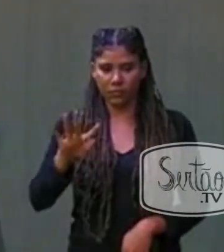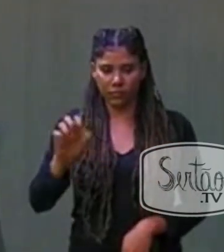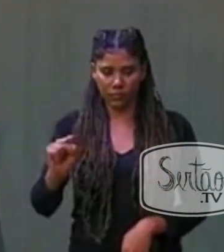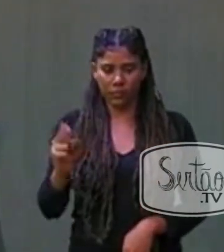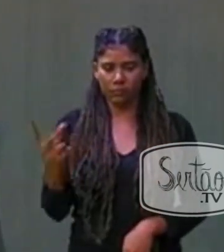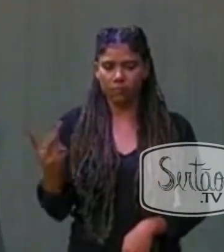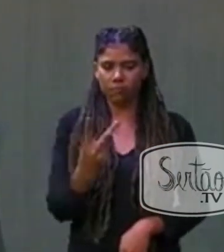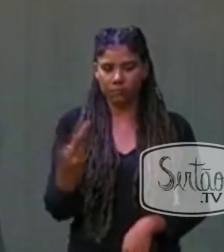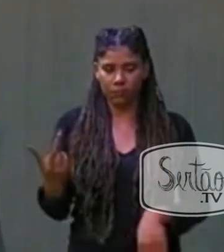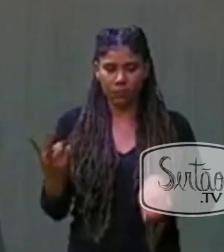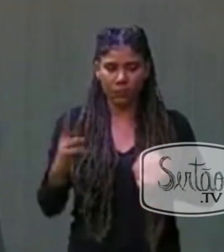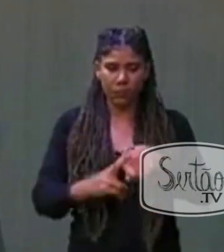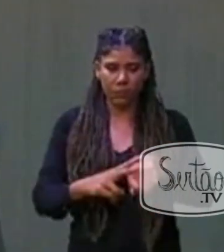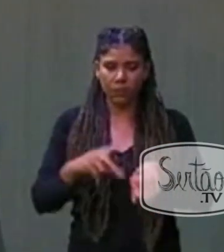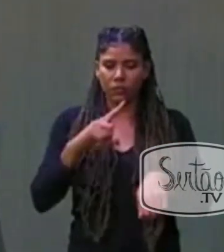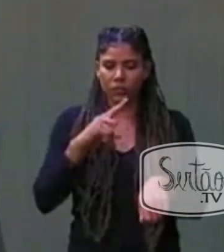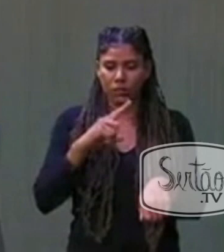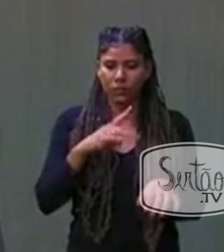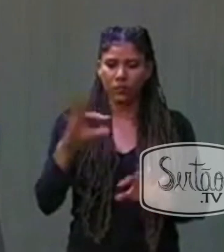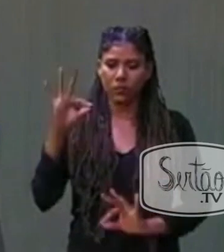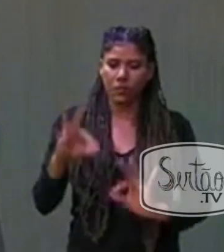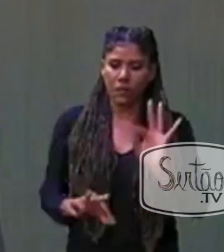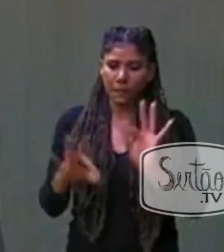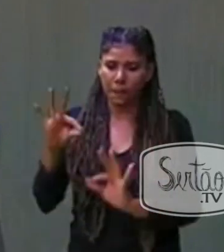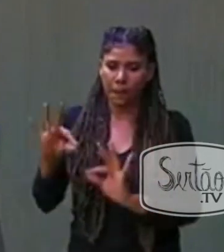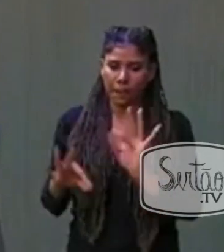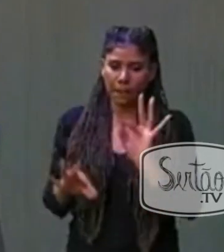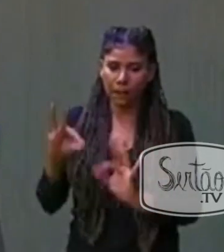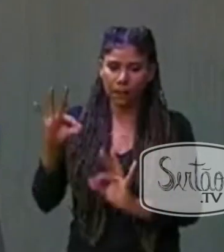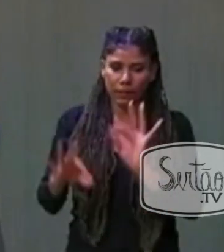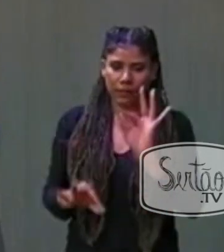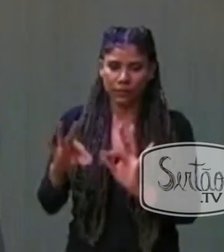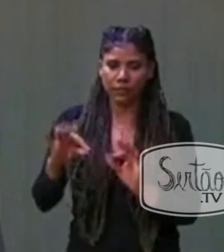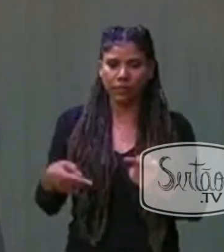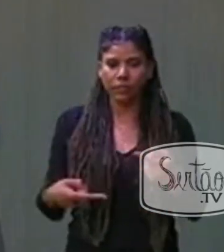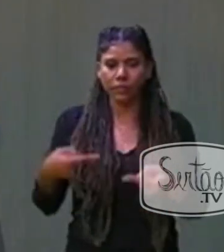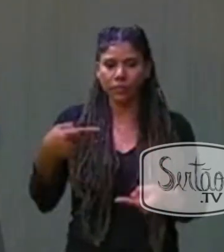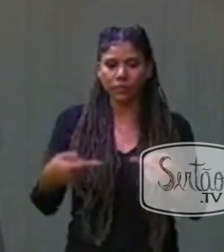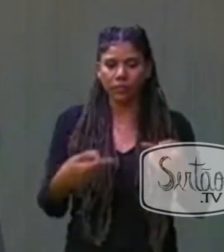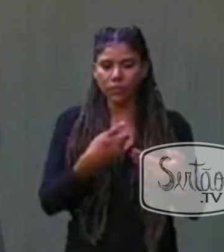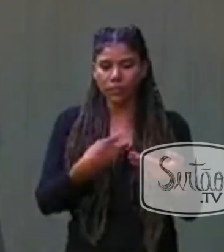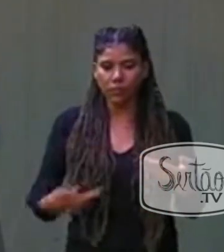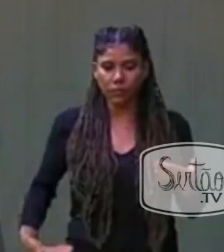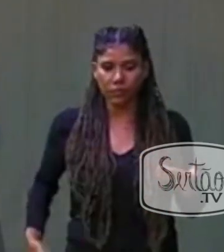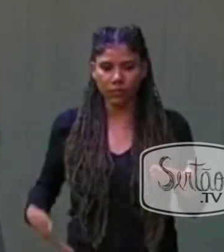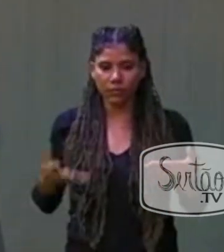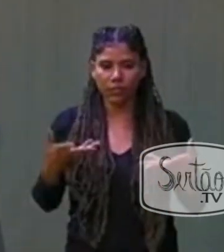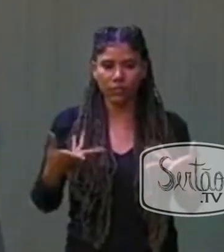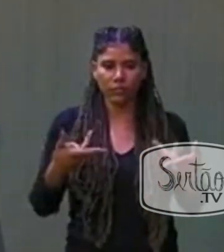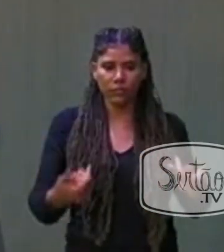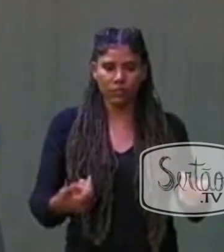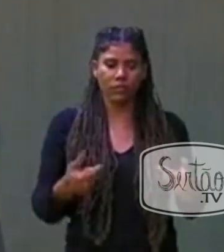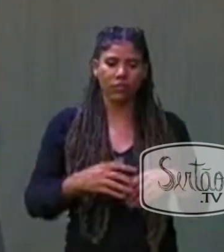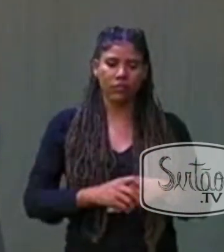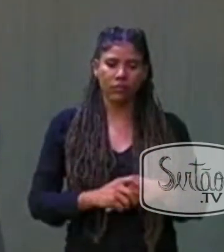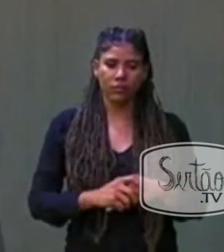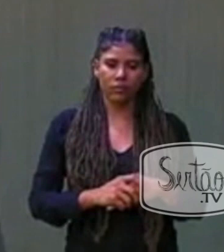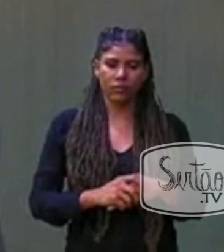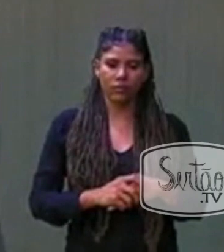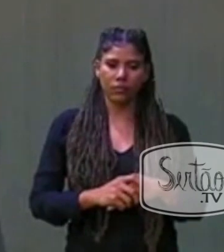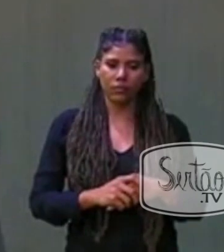Ceará, que tem conduzido esta política pública com tanto esmero,